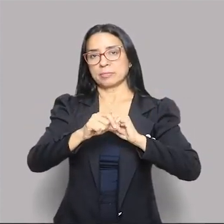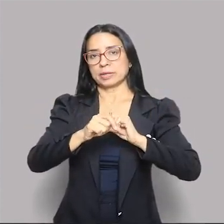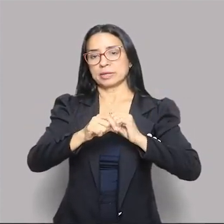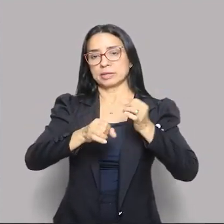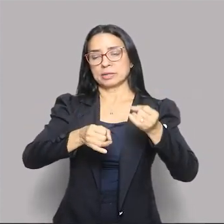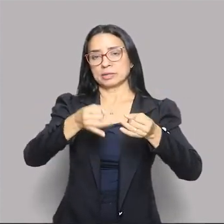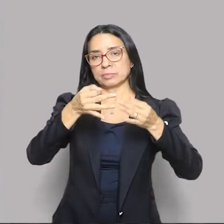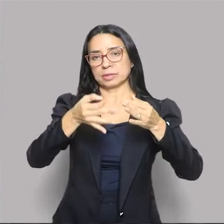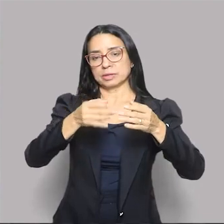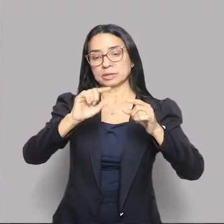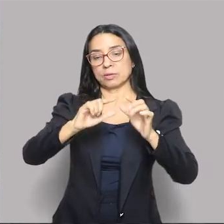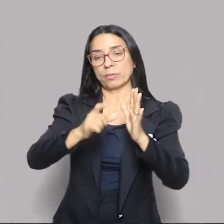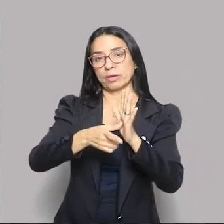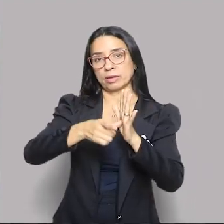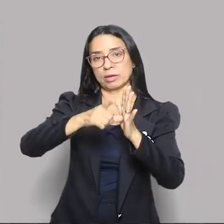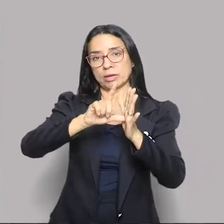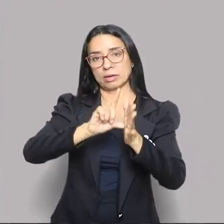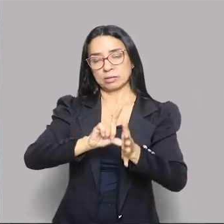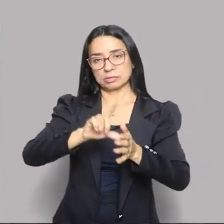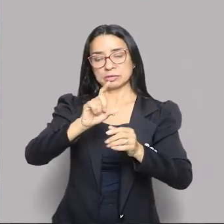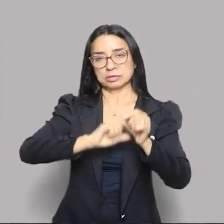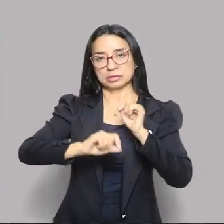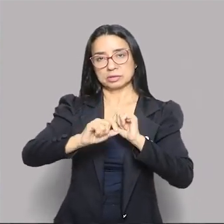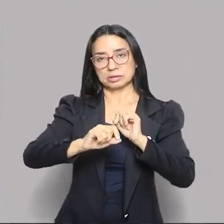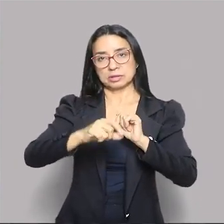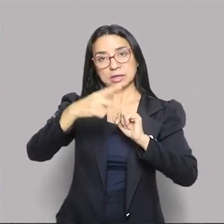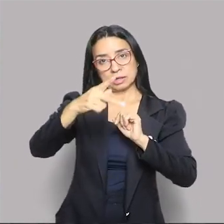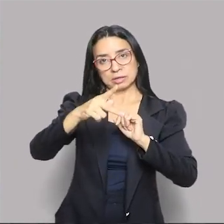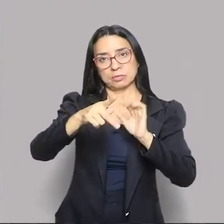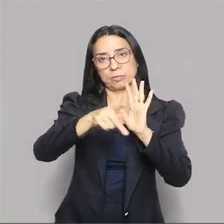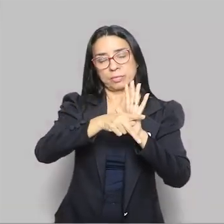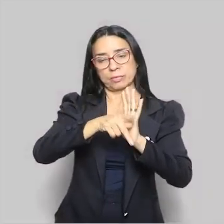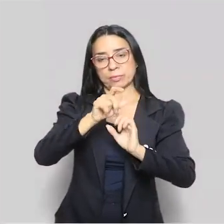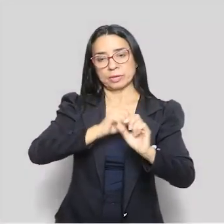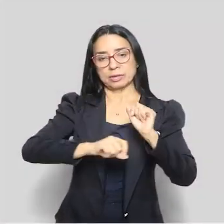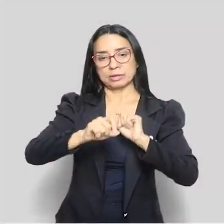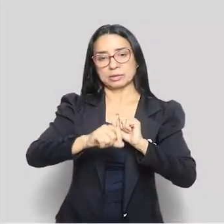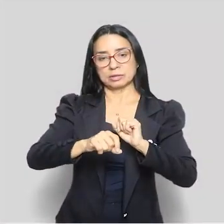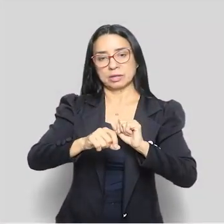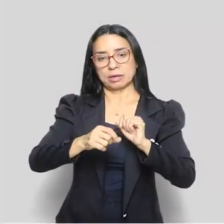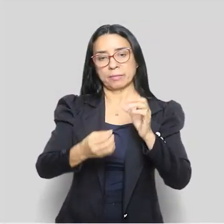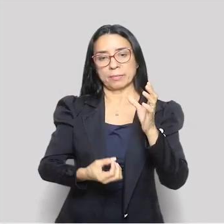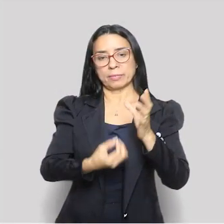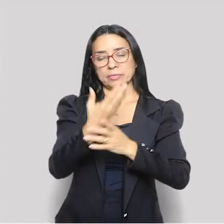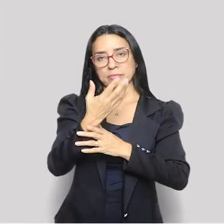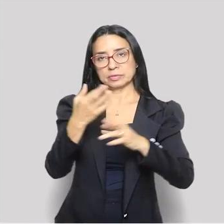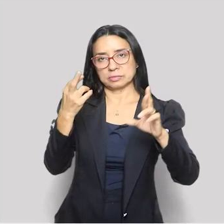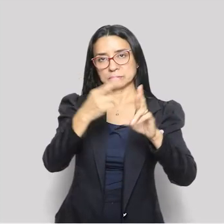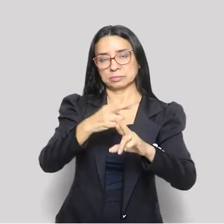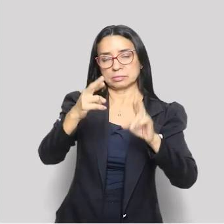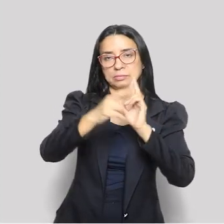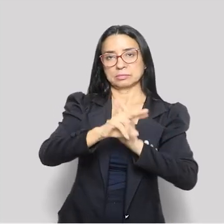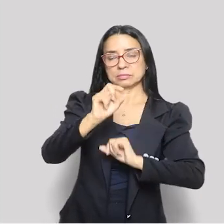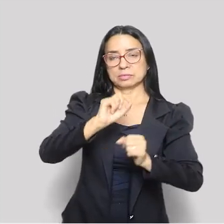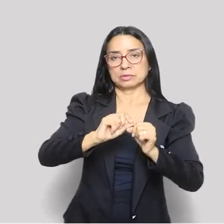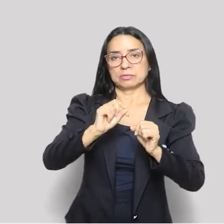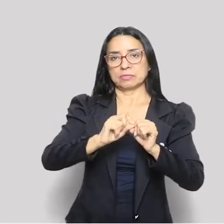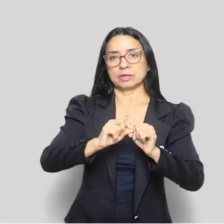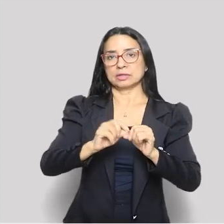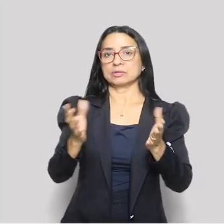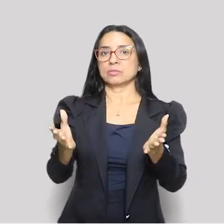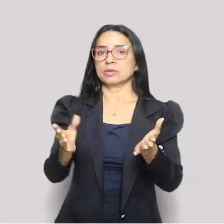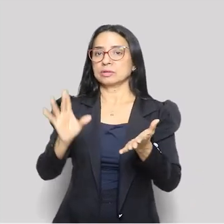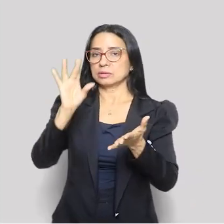antes dela, e a justificativa é a sua marca de autoria, e a produtividade também, que é a relação que você faz com esse